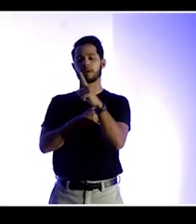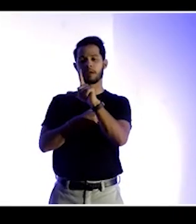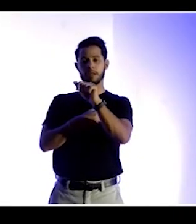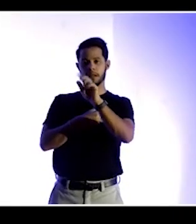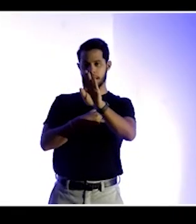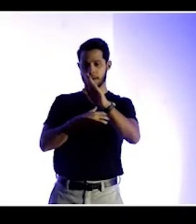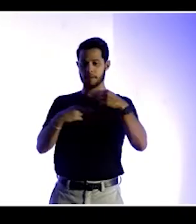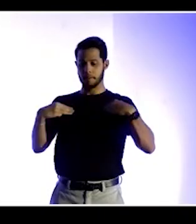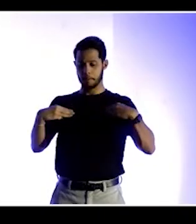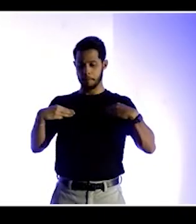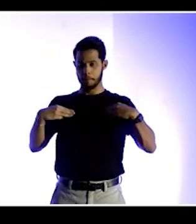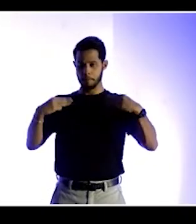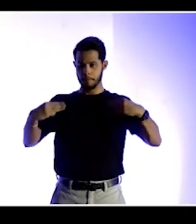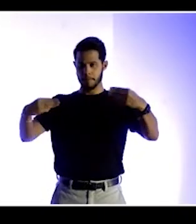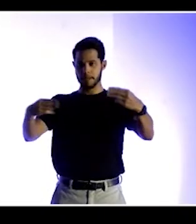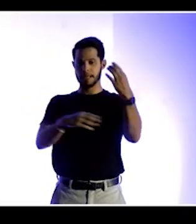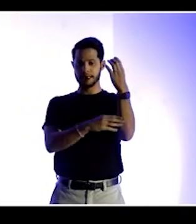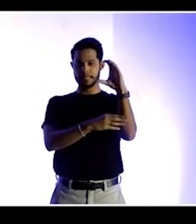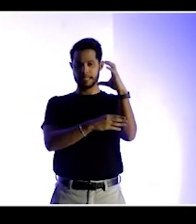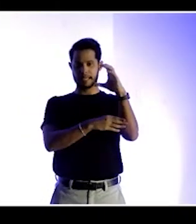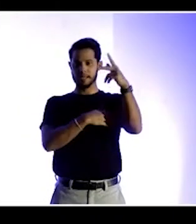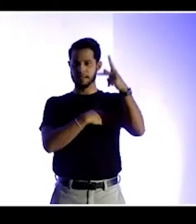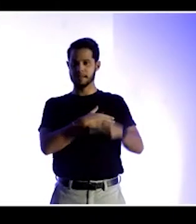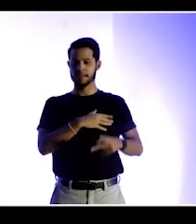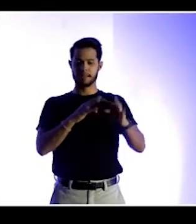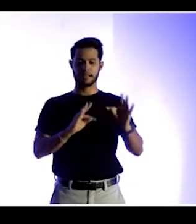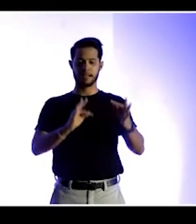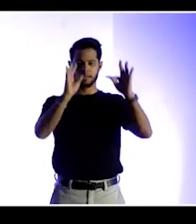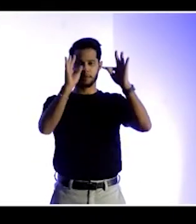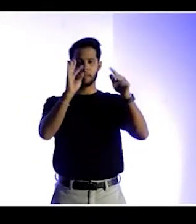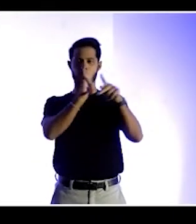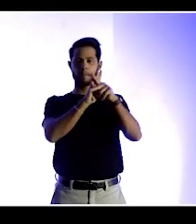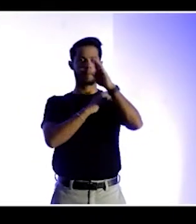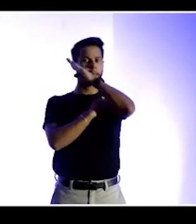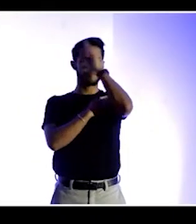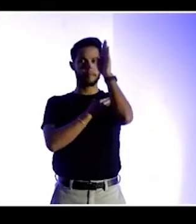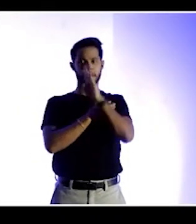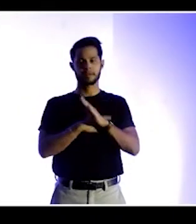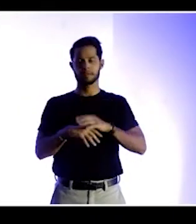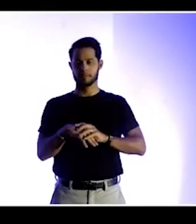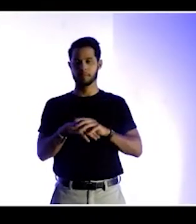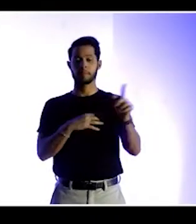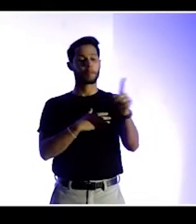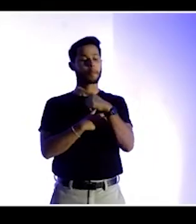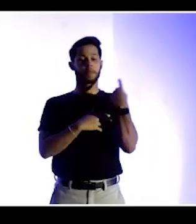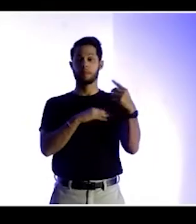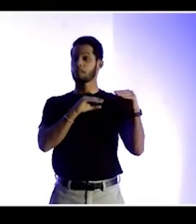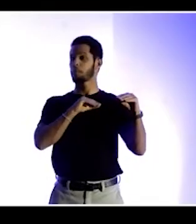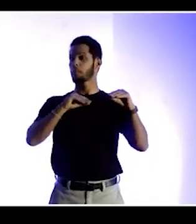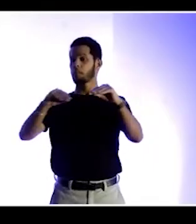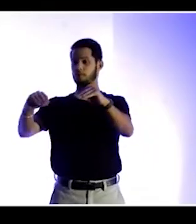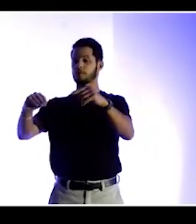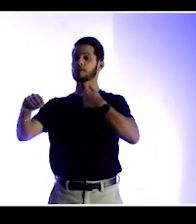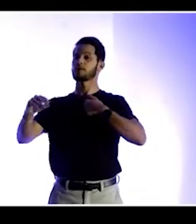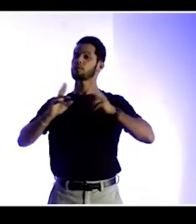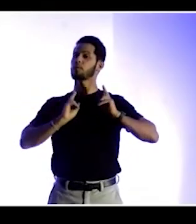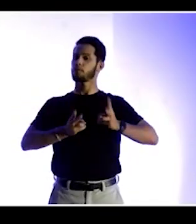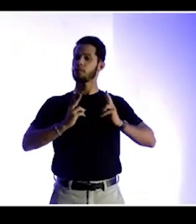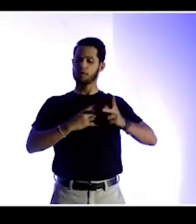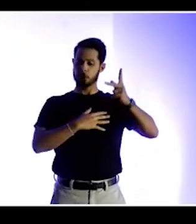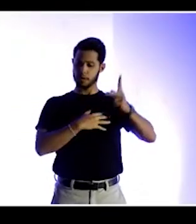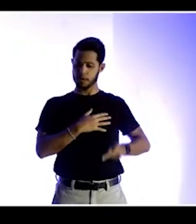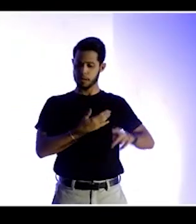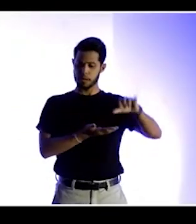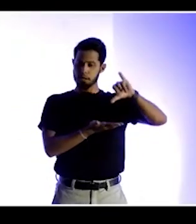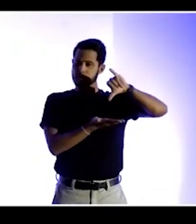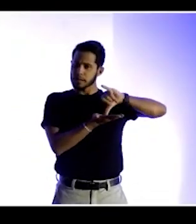Ministério da Ciência, Tecnologia e Inovação aqui do Brasil. Quando nós mudamos para lá, eu continuo dando aulas aqui no Campo